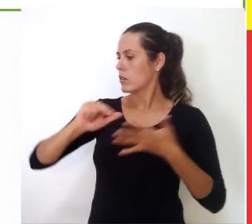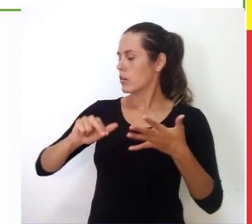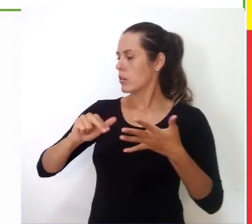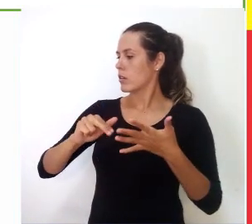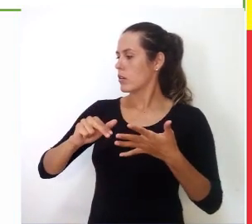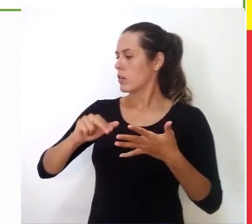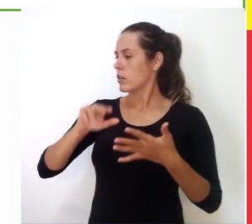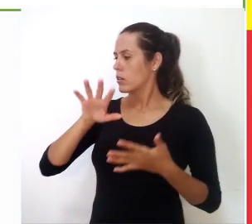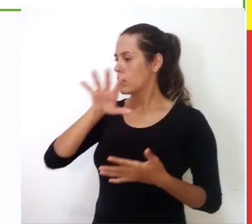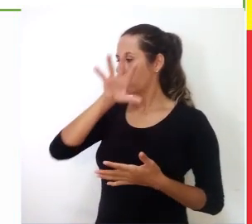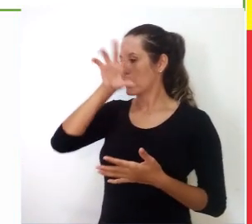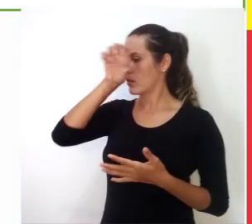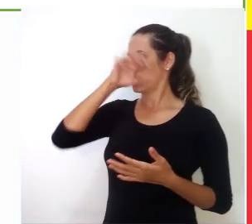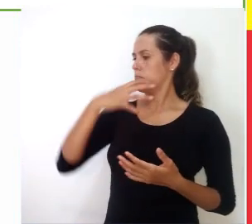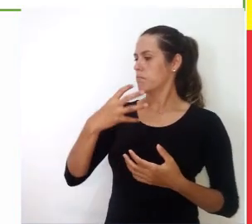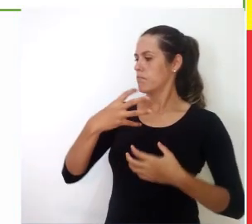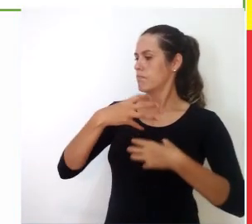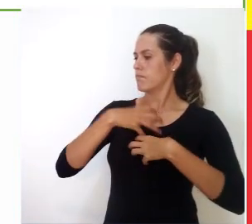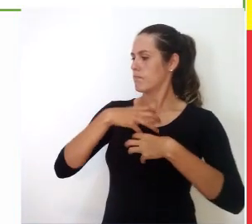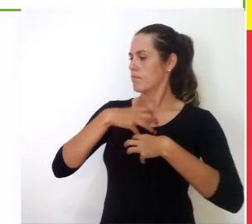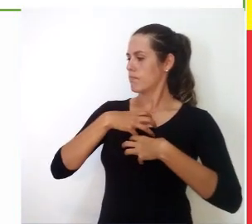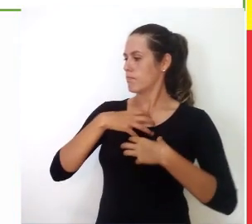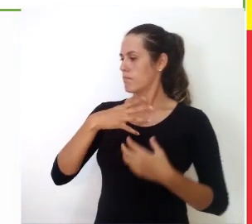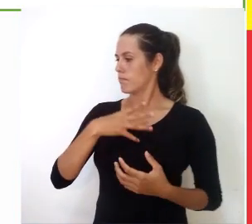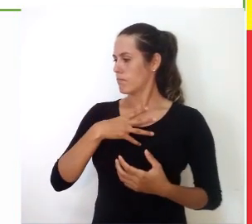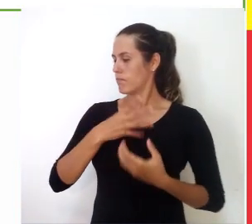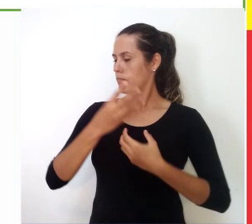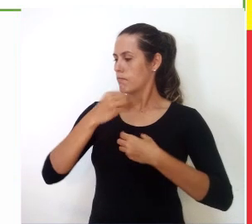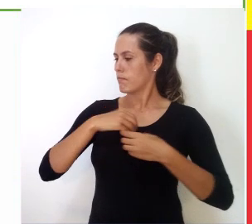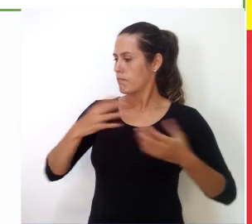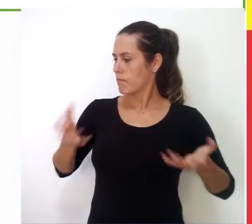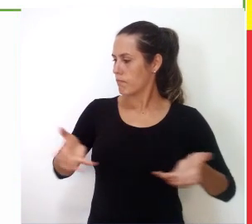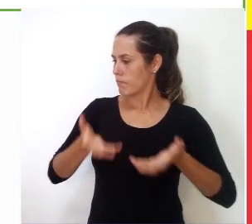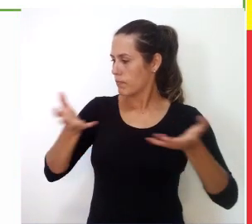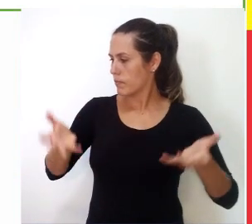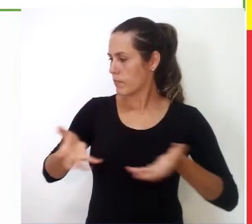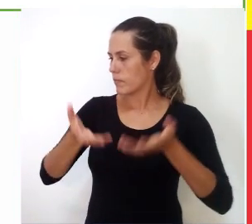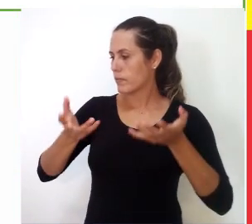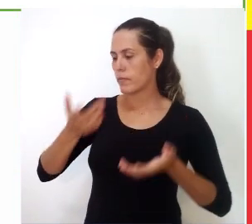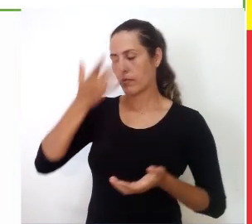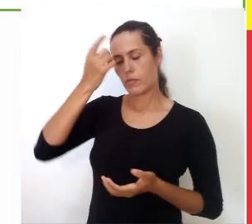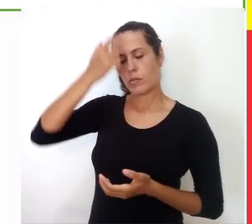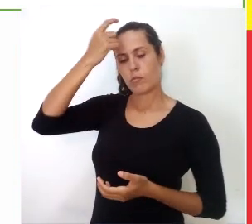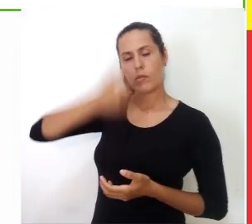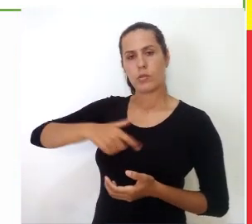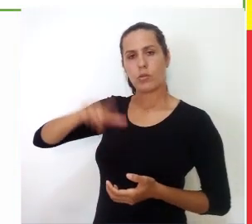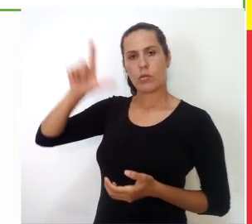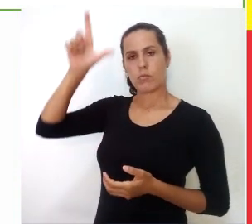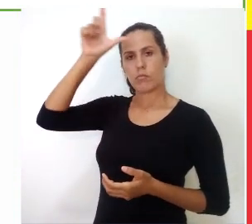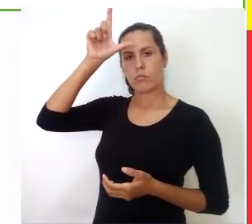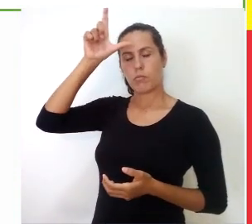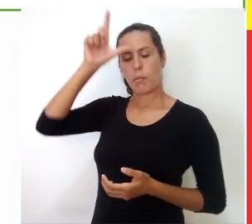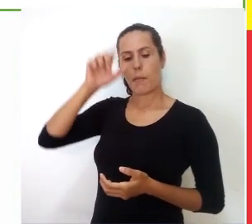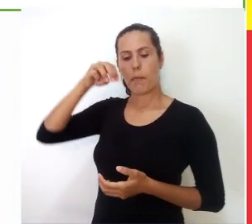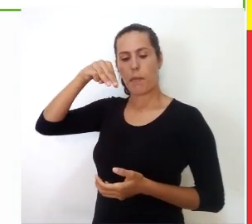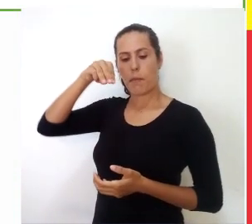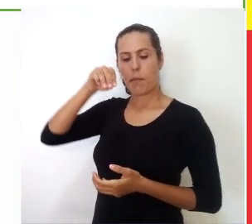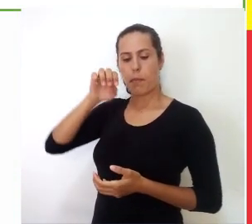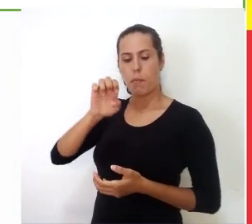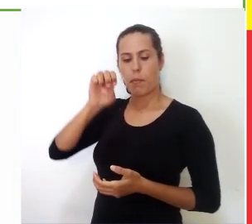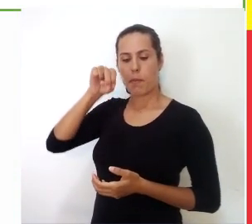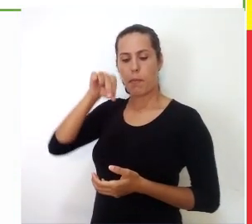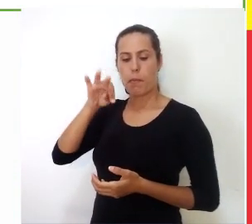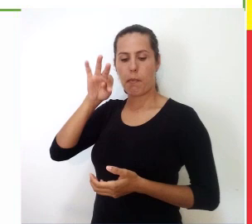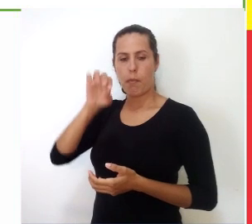você o exemplo e nas manifestações do seu mentor espiritual a possibilidade de colocar-se de